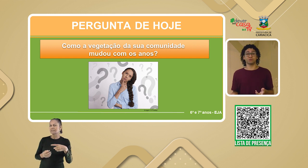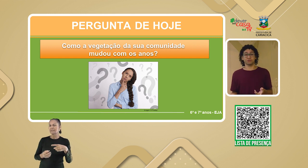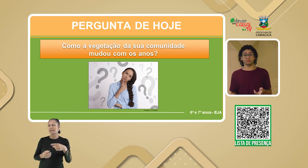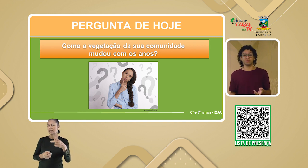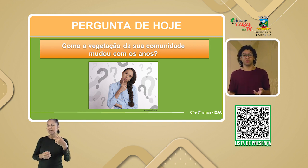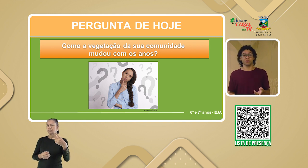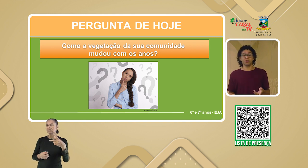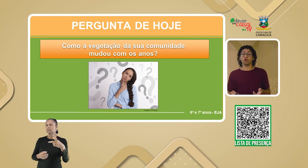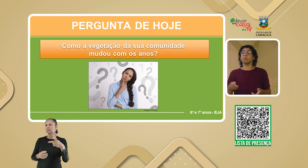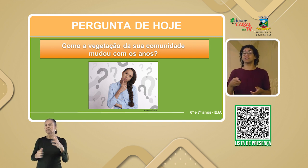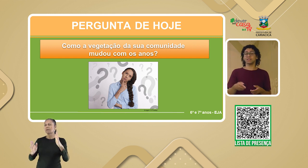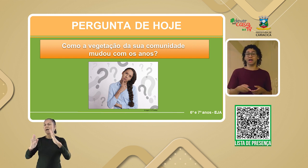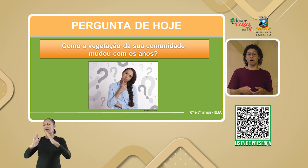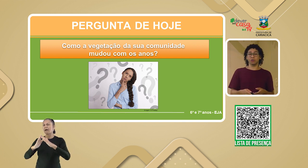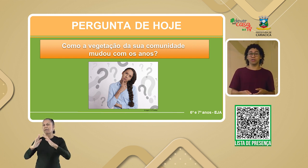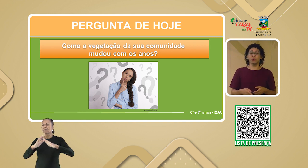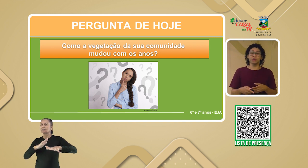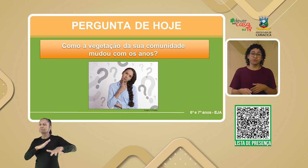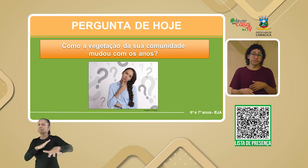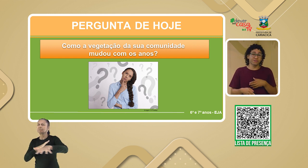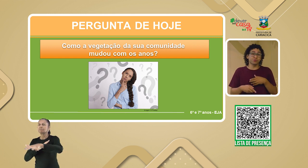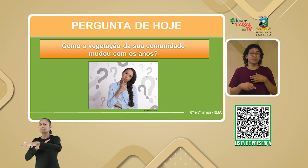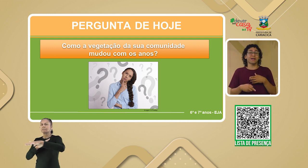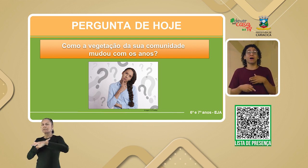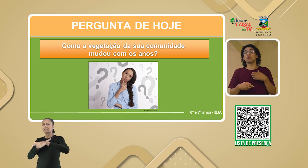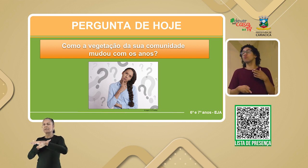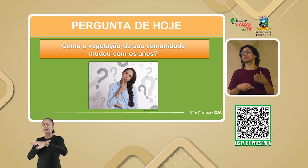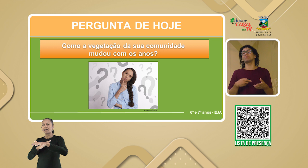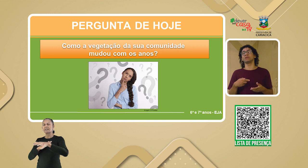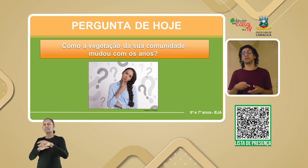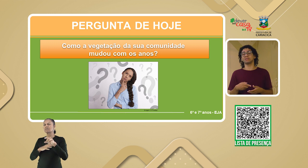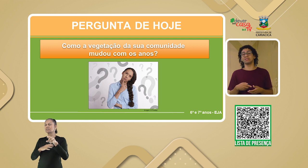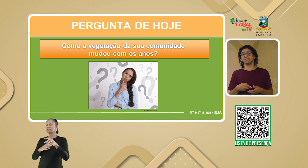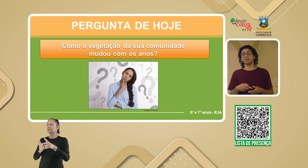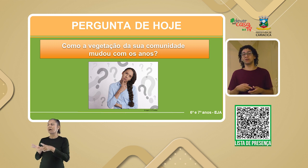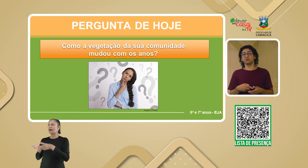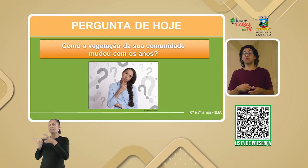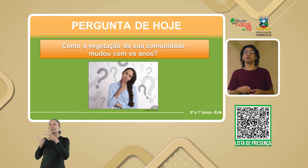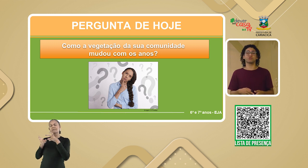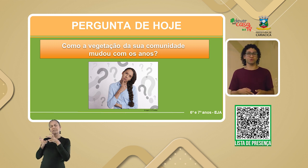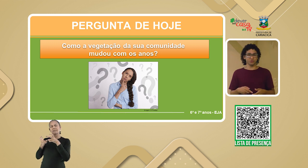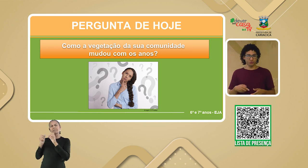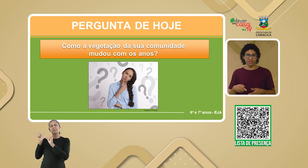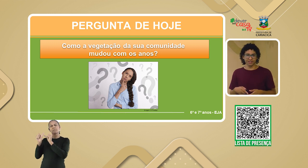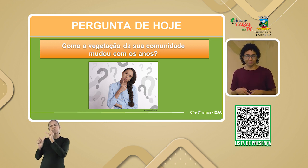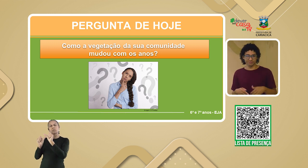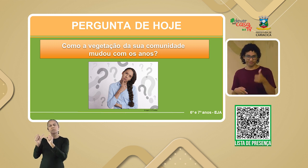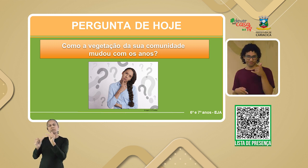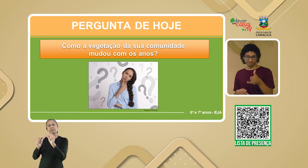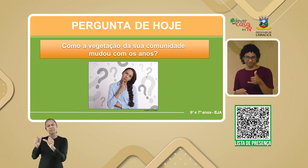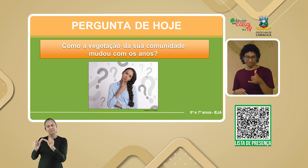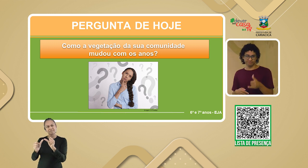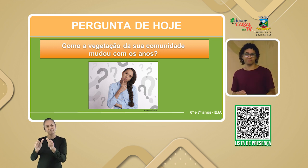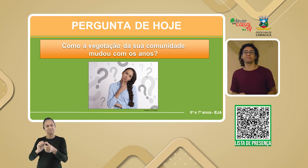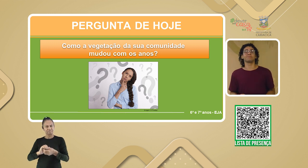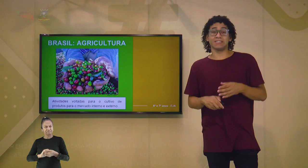com os anos. Com o passar da aula, eu creio que você vai notar algumas semelhanças com o que nós vamos discutir aqui.